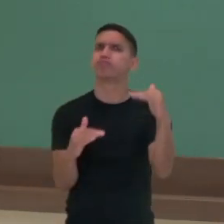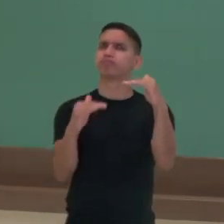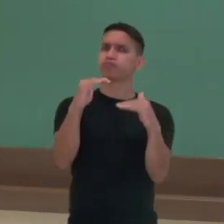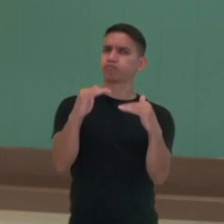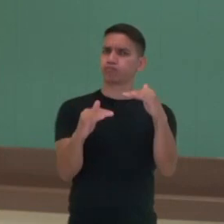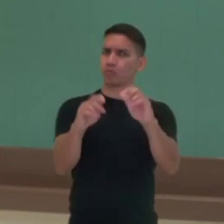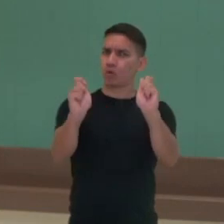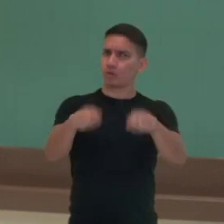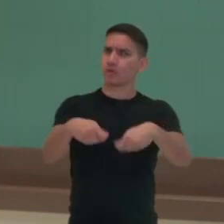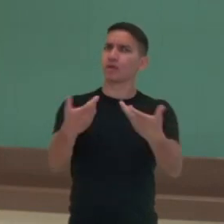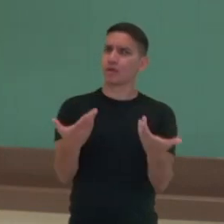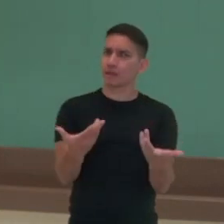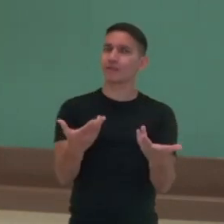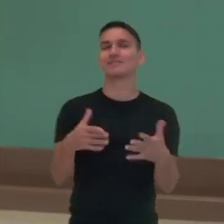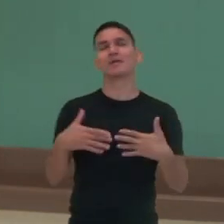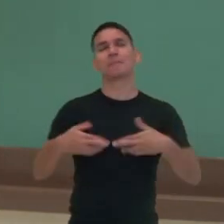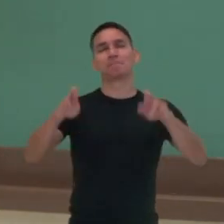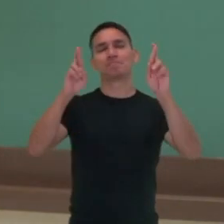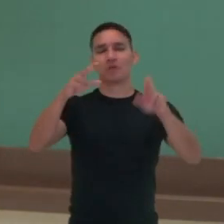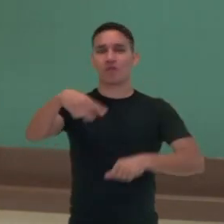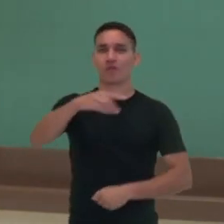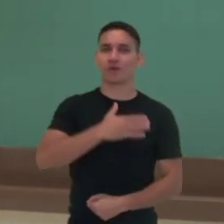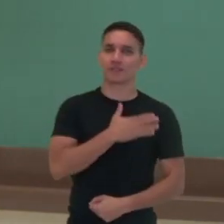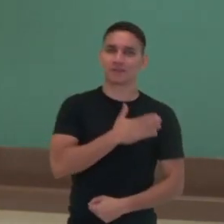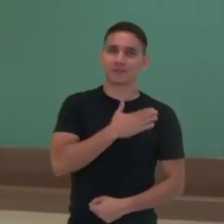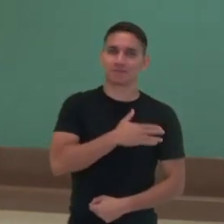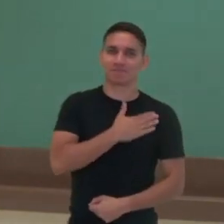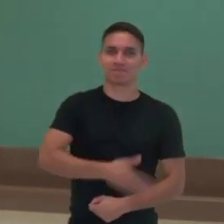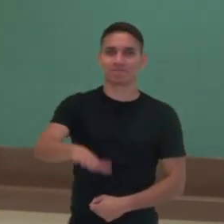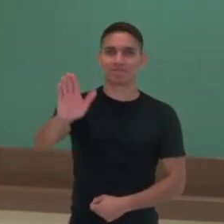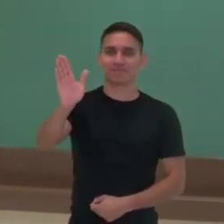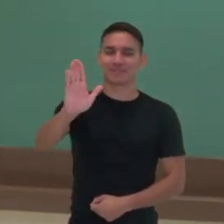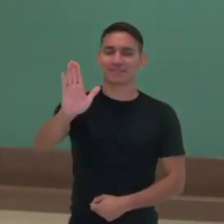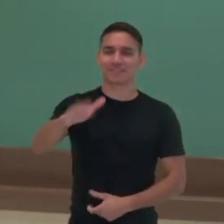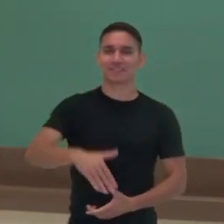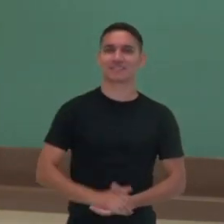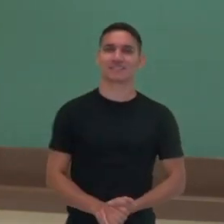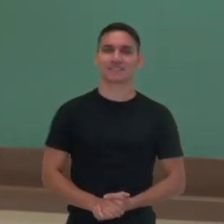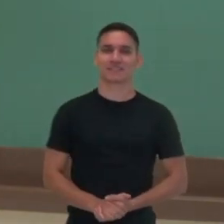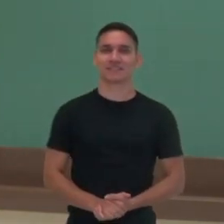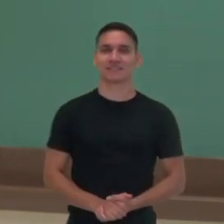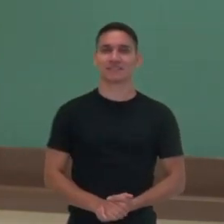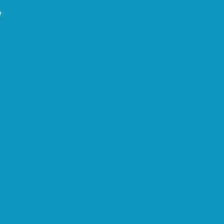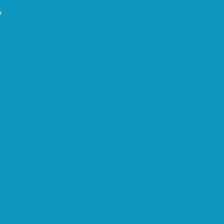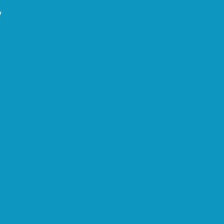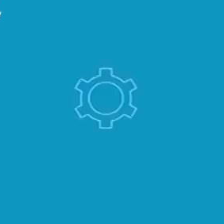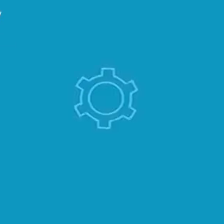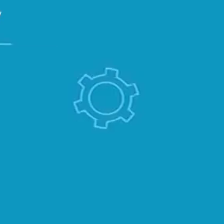diretamente proporcionais. Eu espero que vocês tenham gostado e até breve!